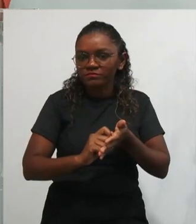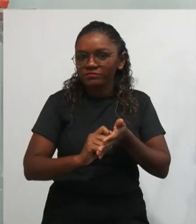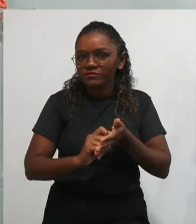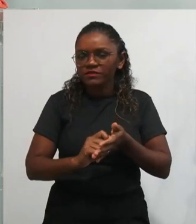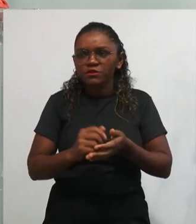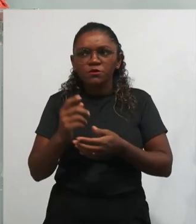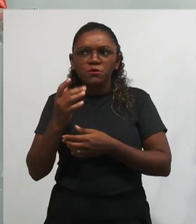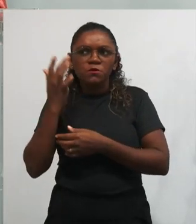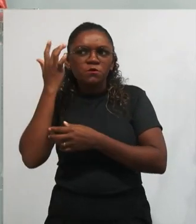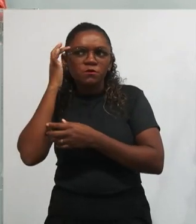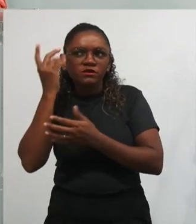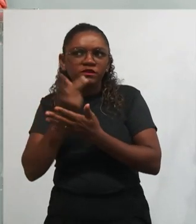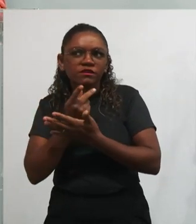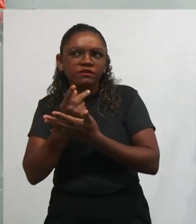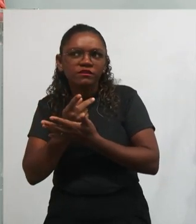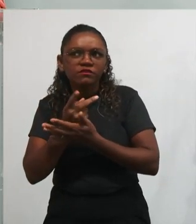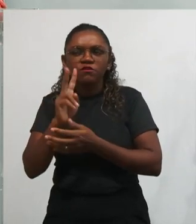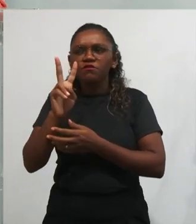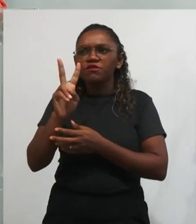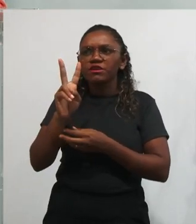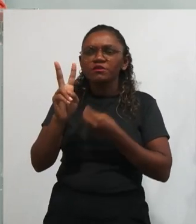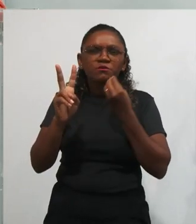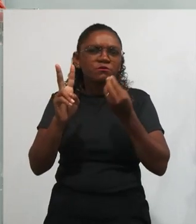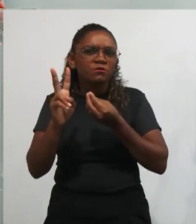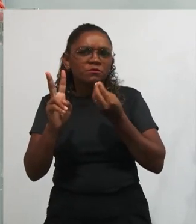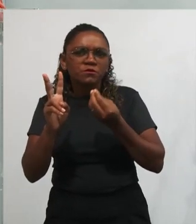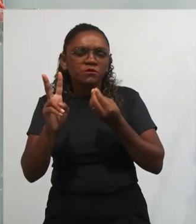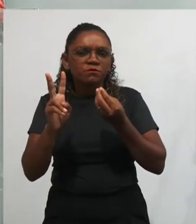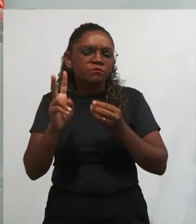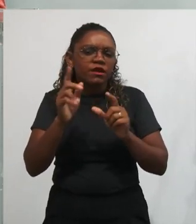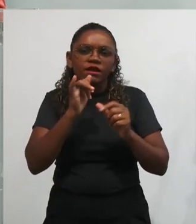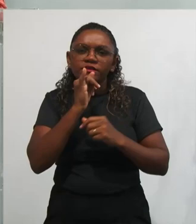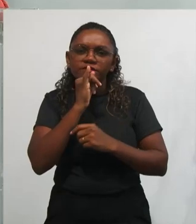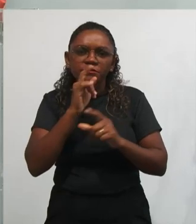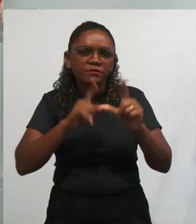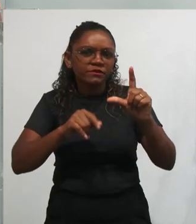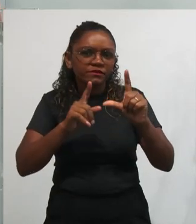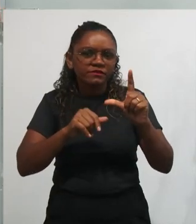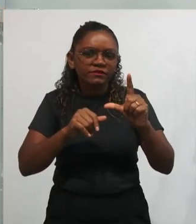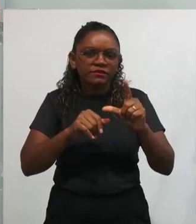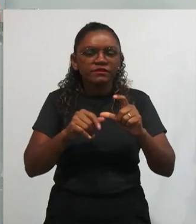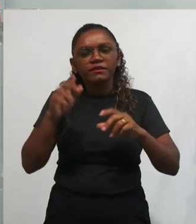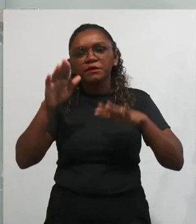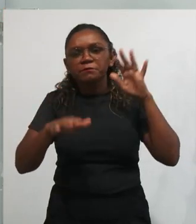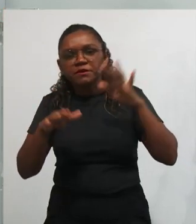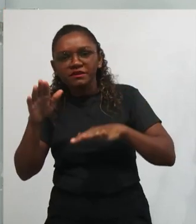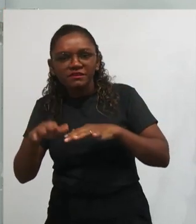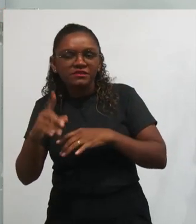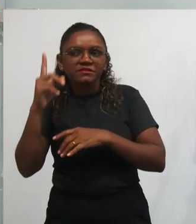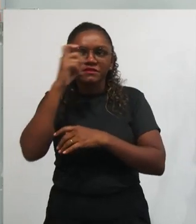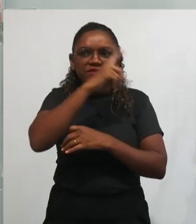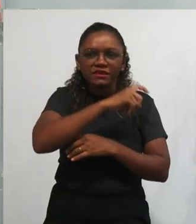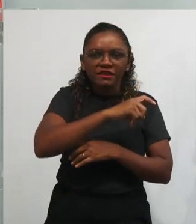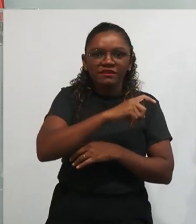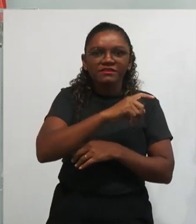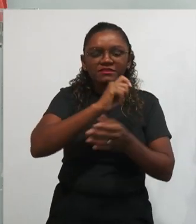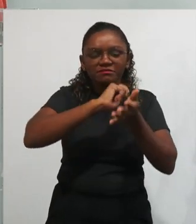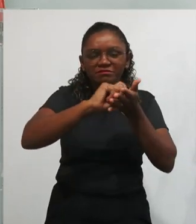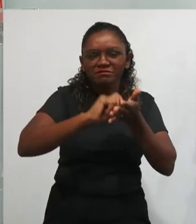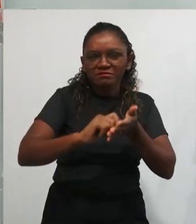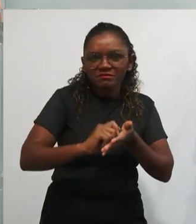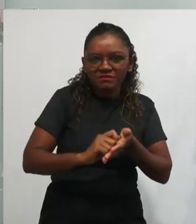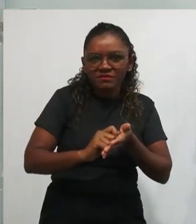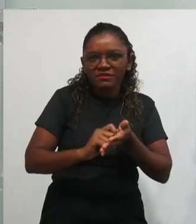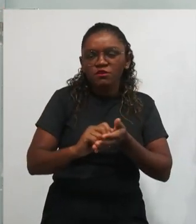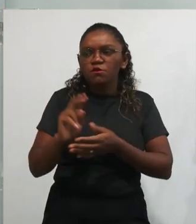que eu estou ouvindo é o v como é que o v faz né às vezes ele tem dificuldade do V e do U Principalmente quando eles são cursivos o b e